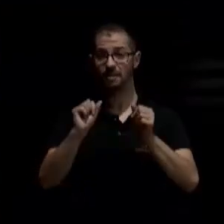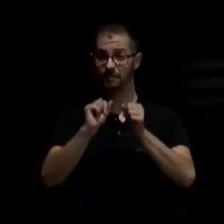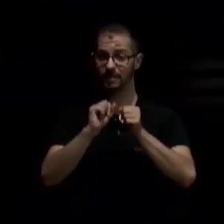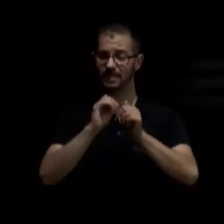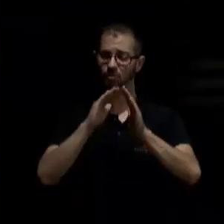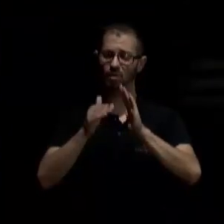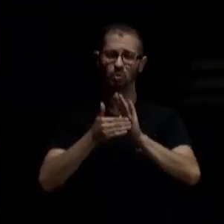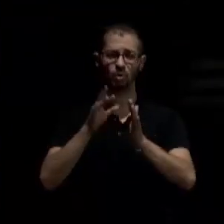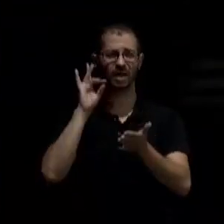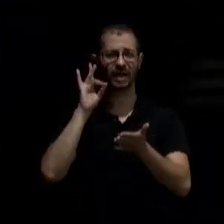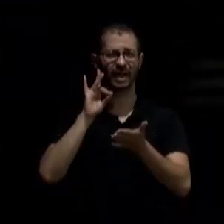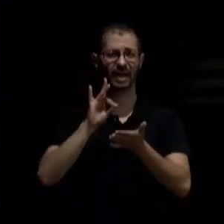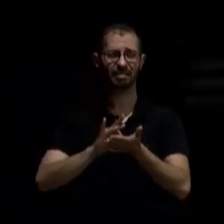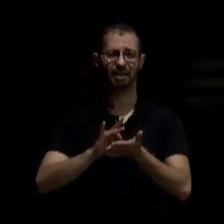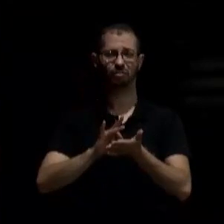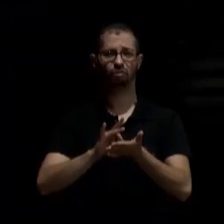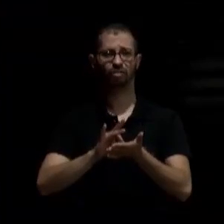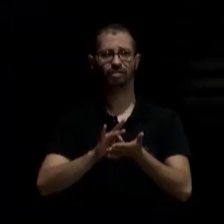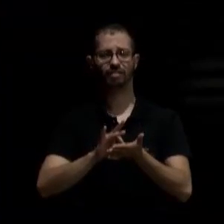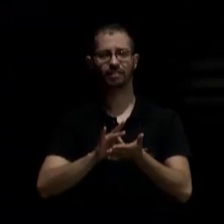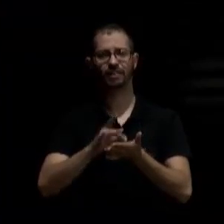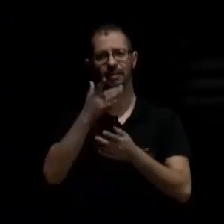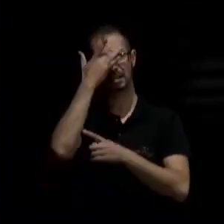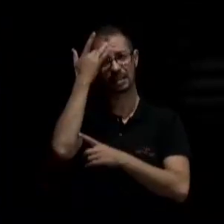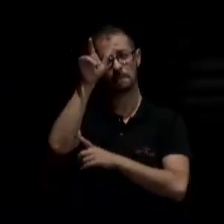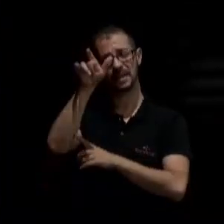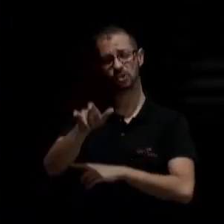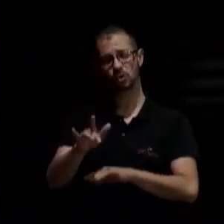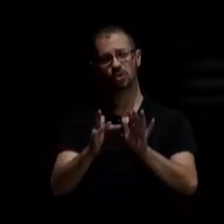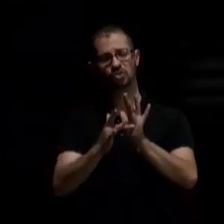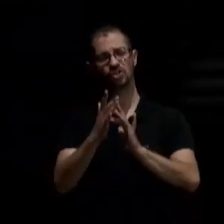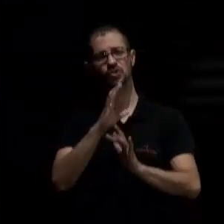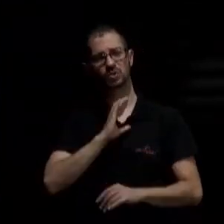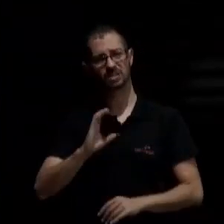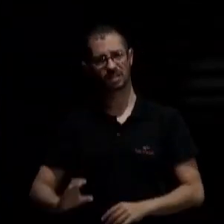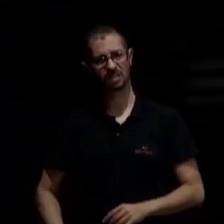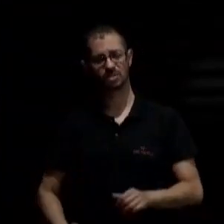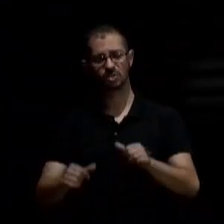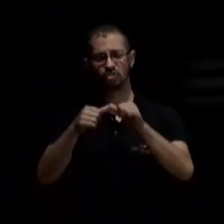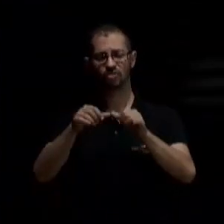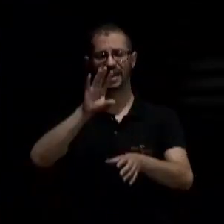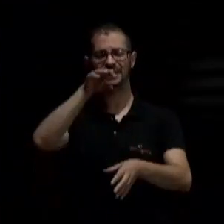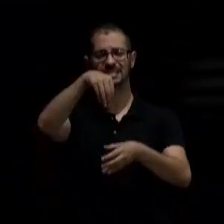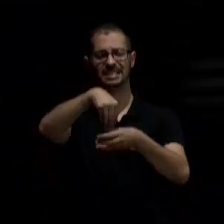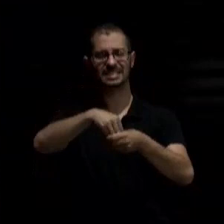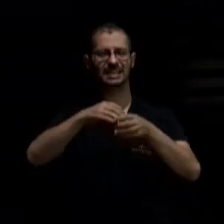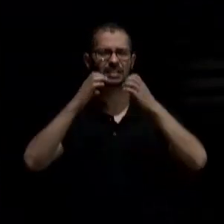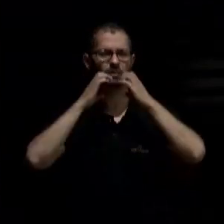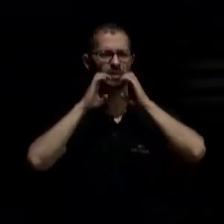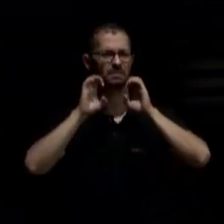a realidade da pessoa de Cristo estivesse inserida neste